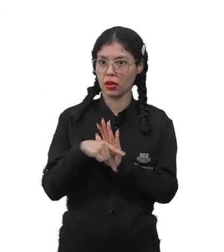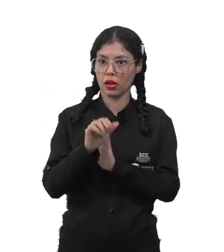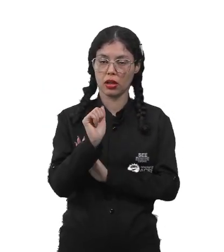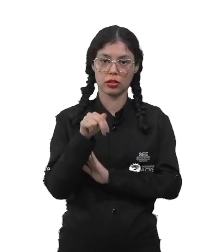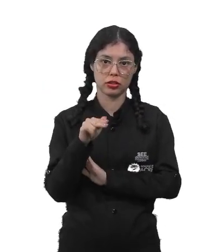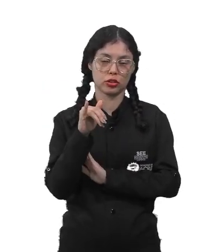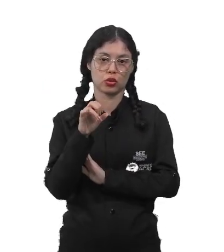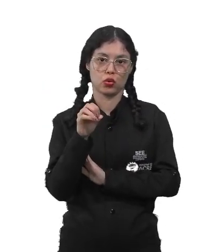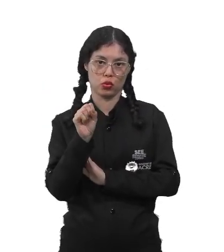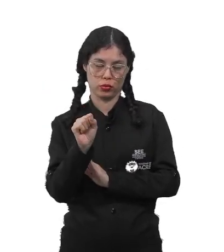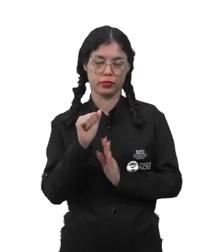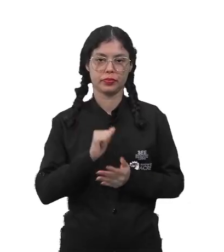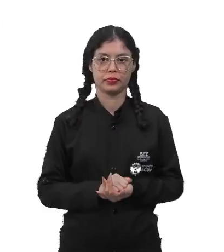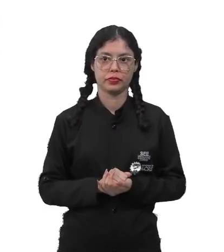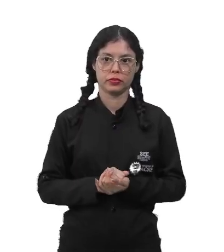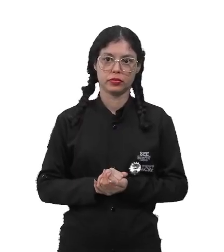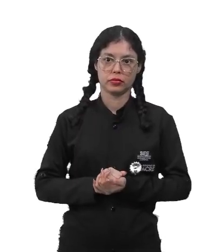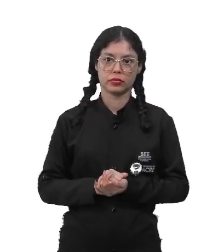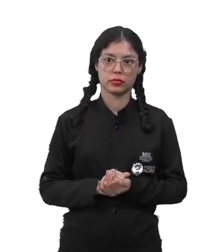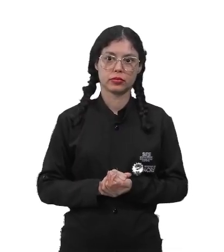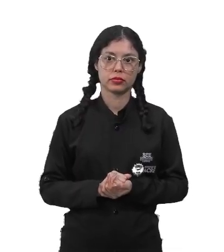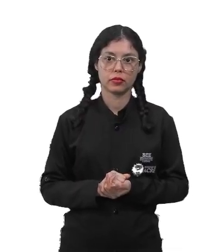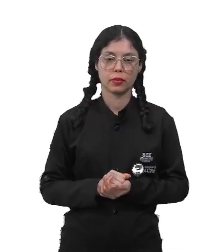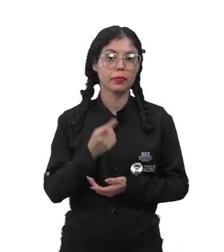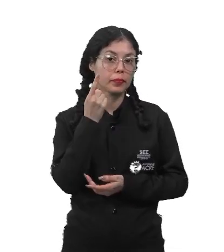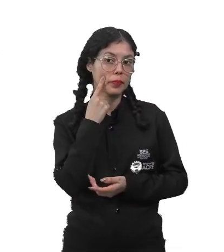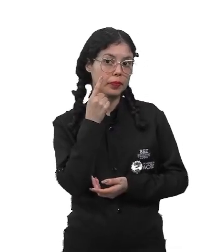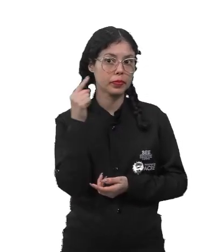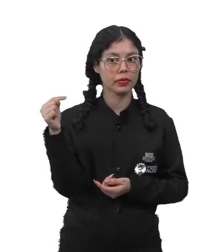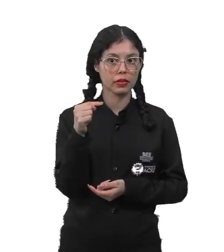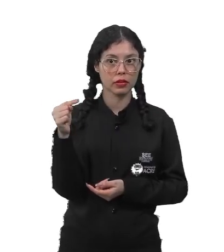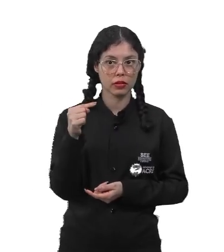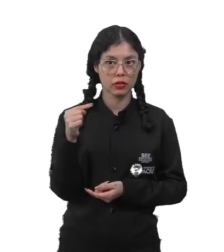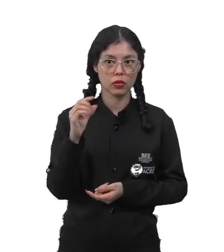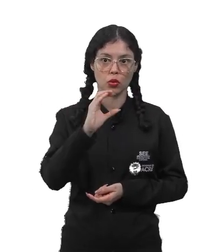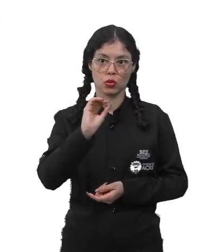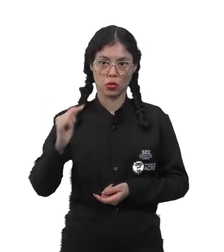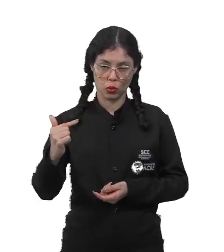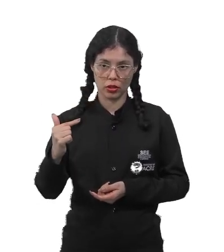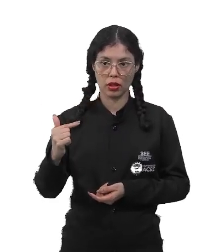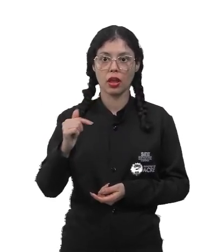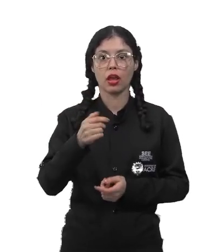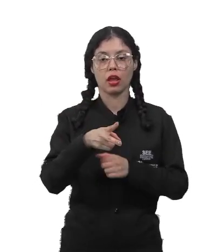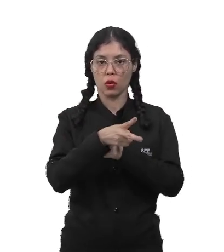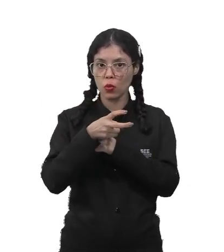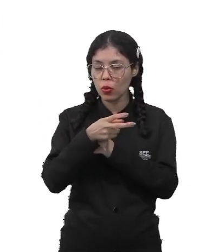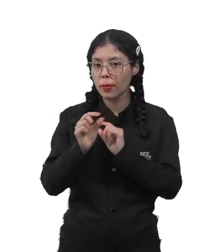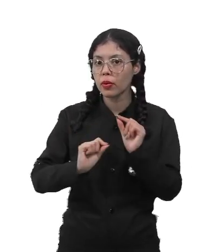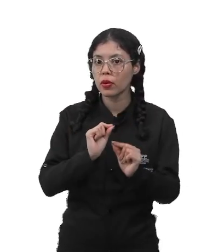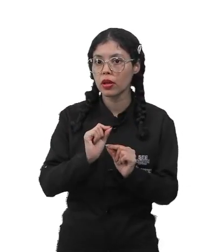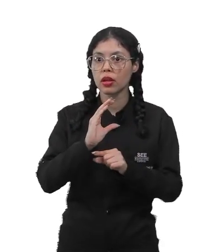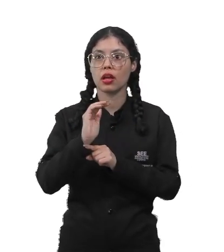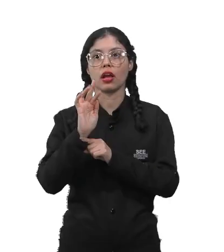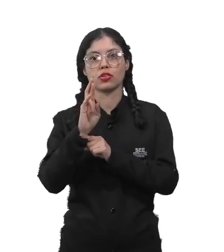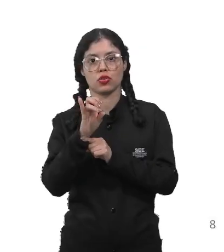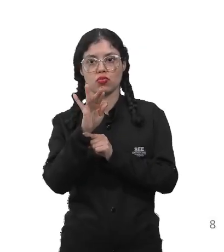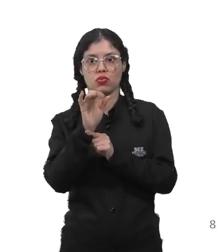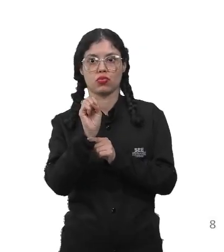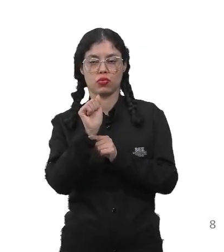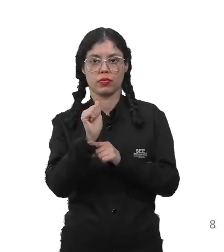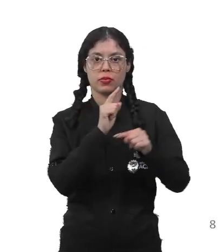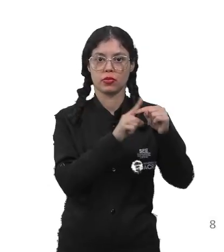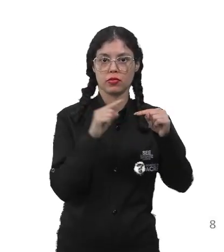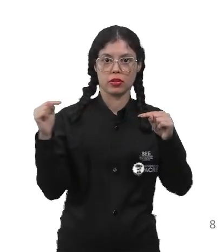pelos ânions. Então, vamos lá, analisando. E a carga negativa dos oxigênios, ela é atraída pelos